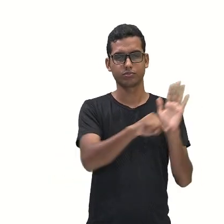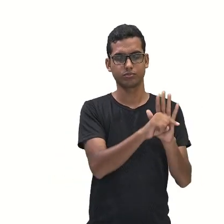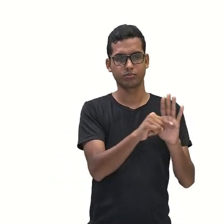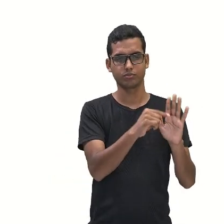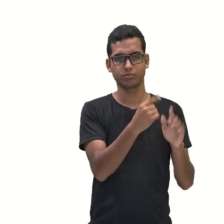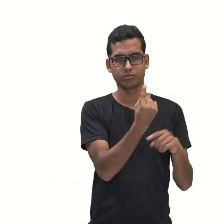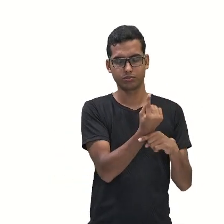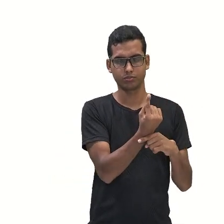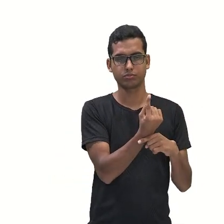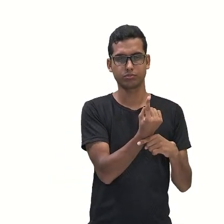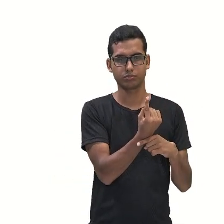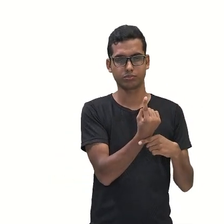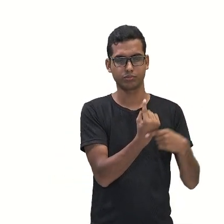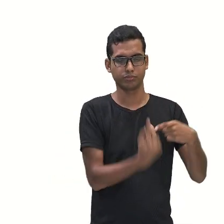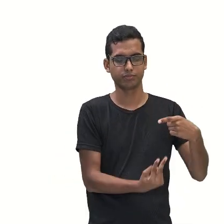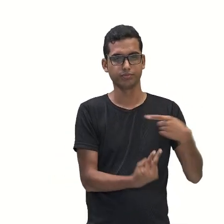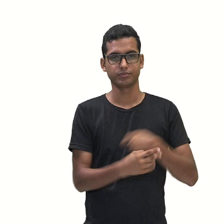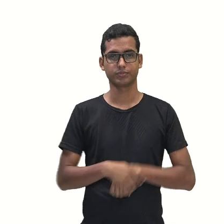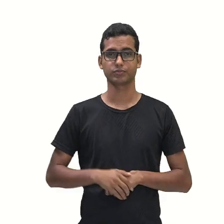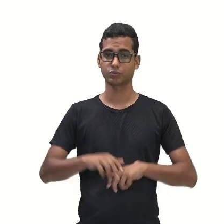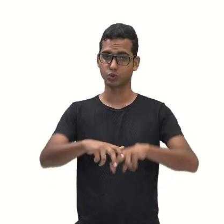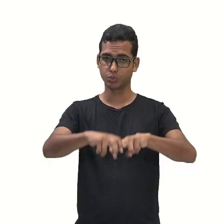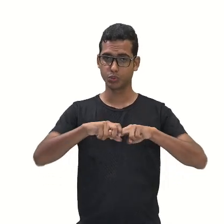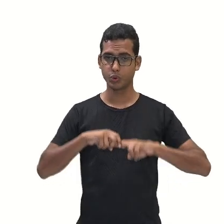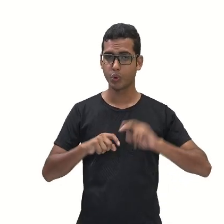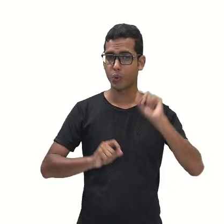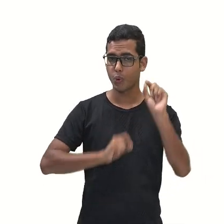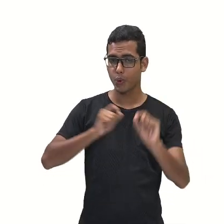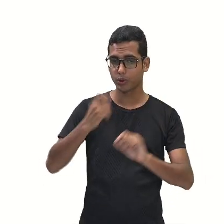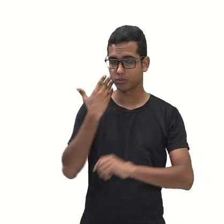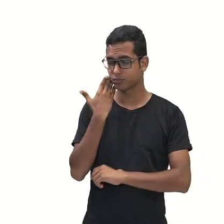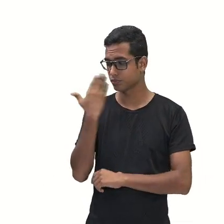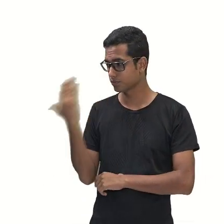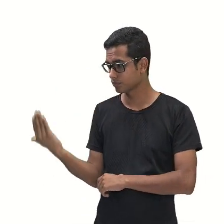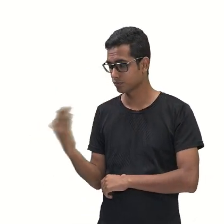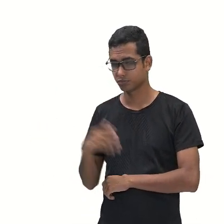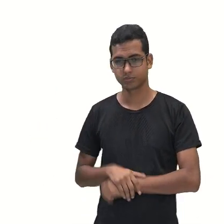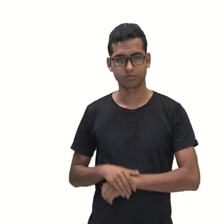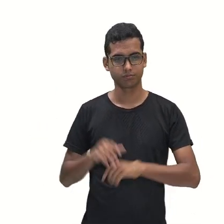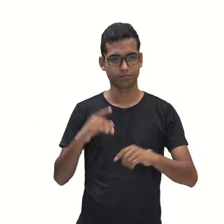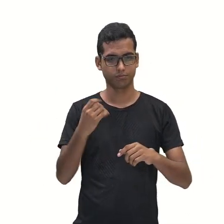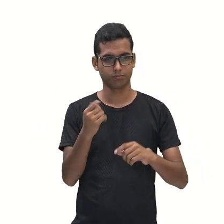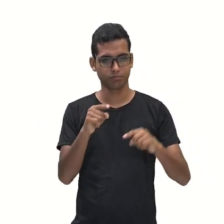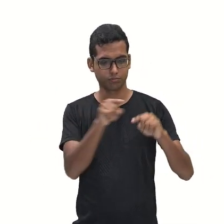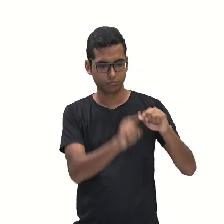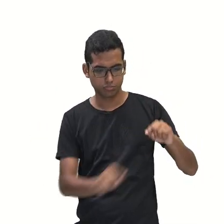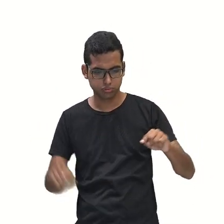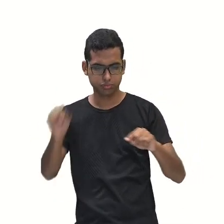tá? Então, por isso, ó, pegando então essa raiz,